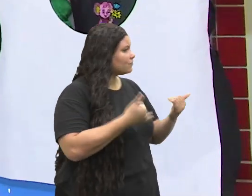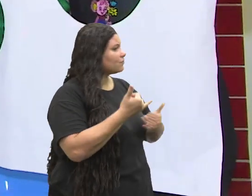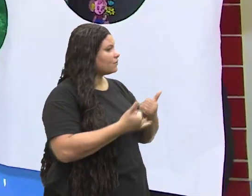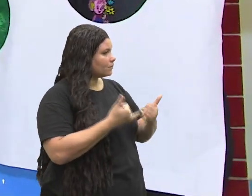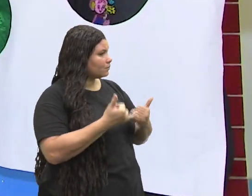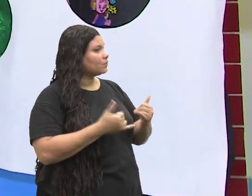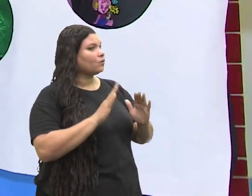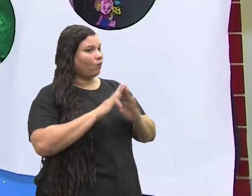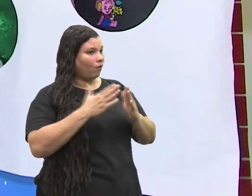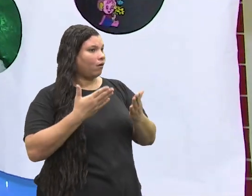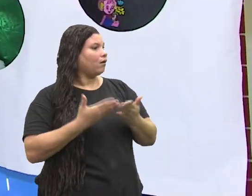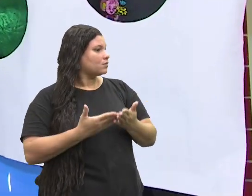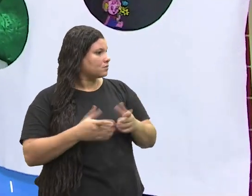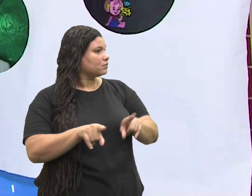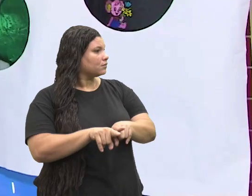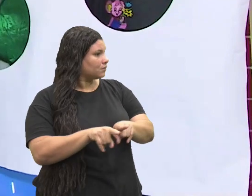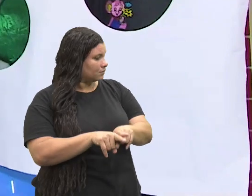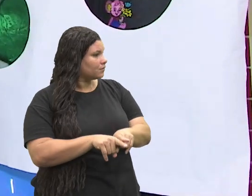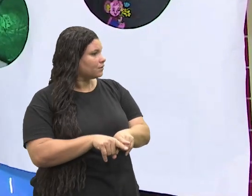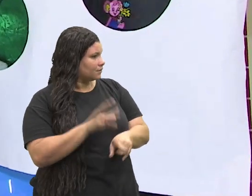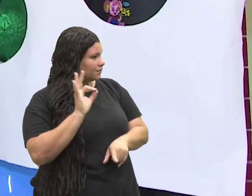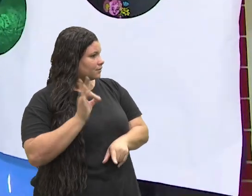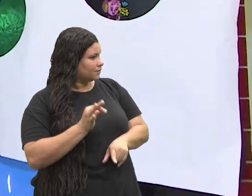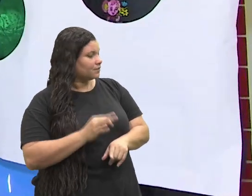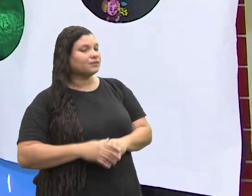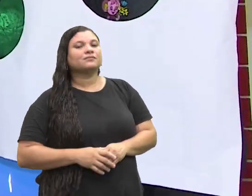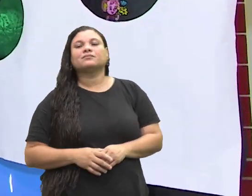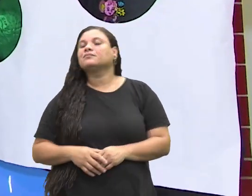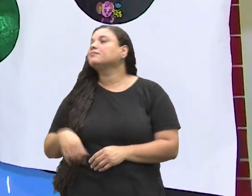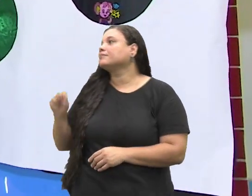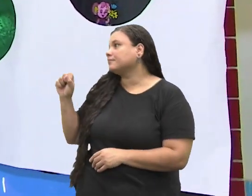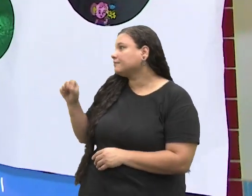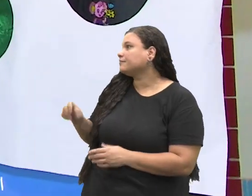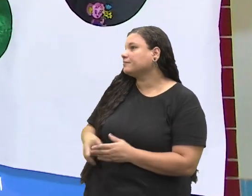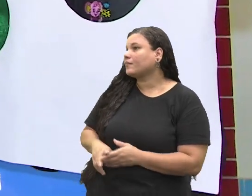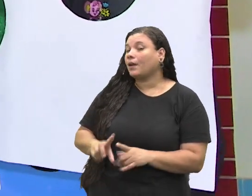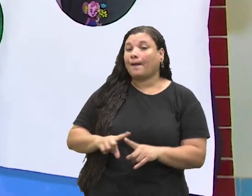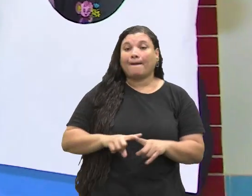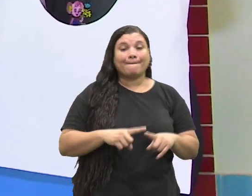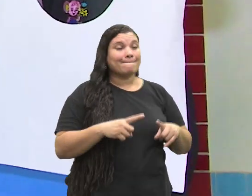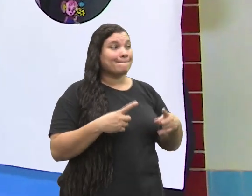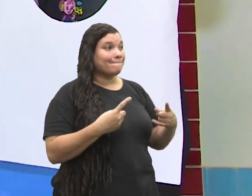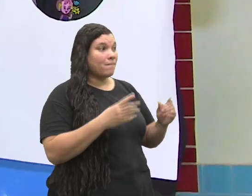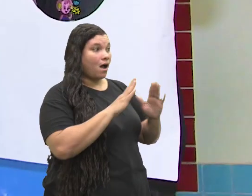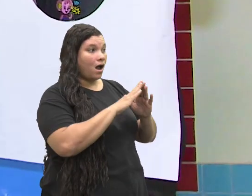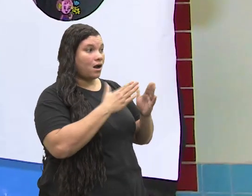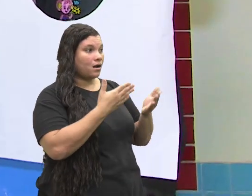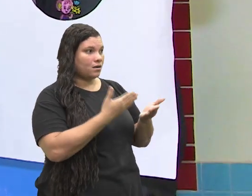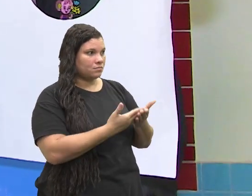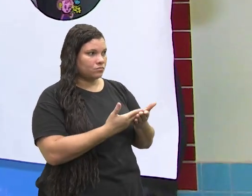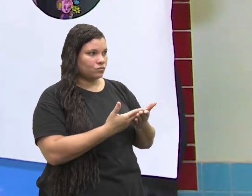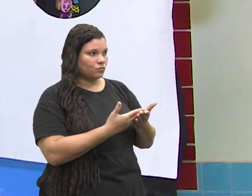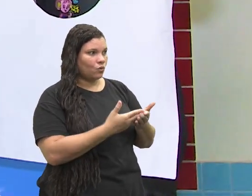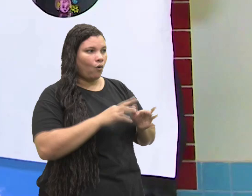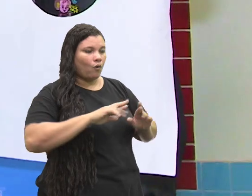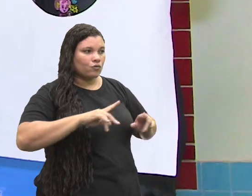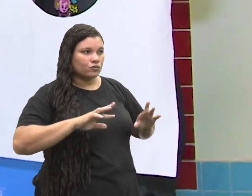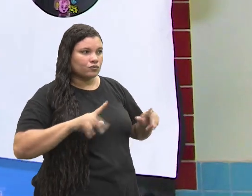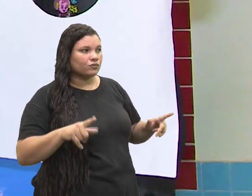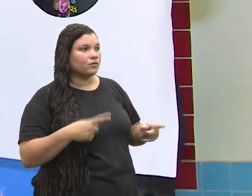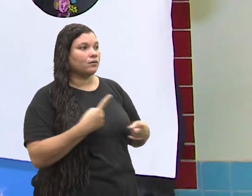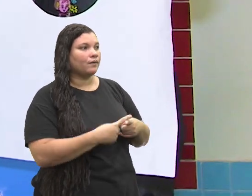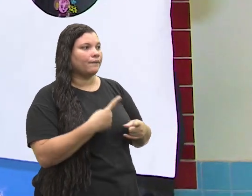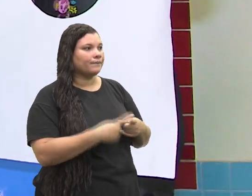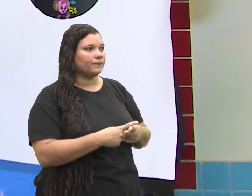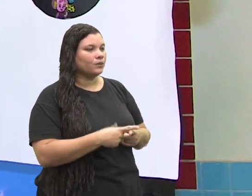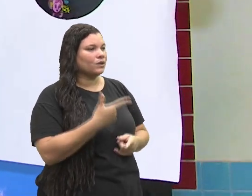demais. Só que lá, eu tenho certeza que você não usava essa forma pra brincar. Você já brincou assim? Não. Sabe o que você vai ter